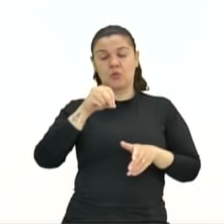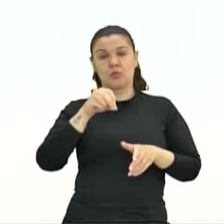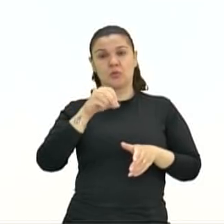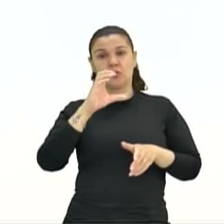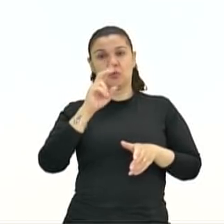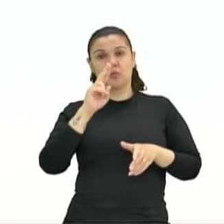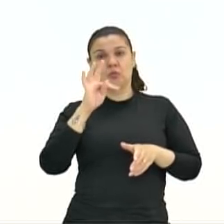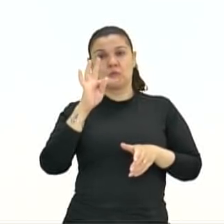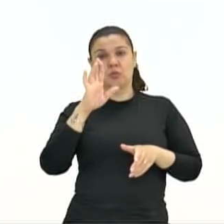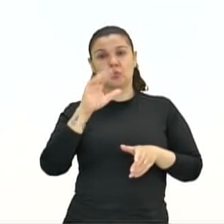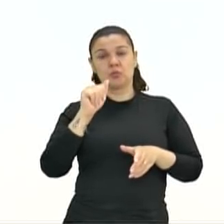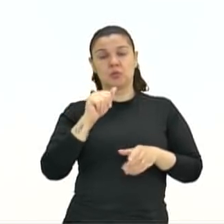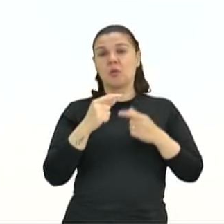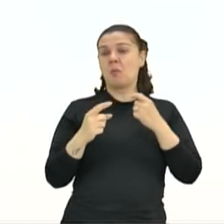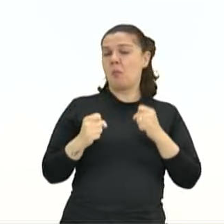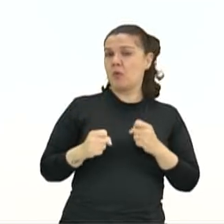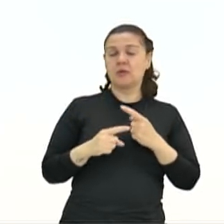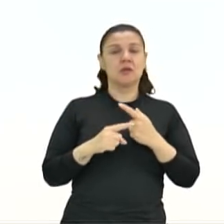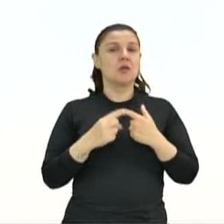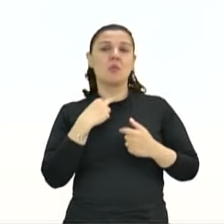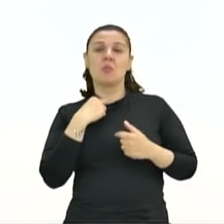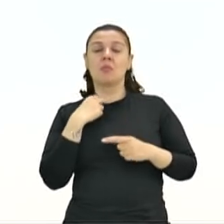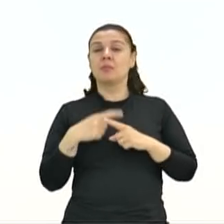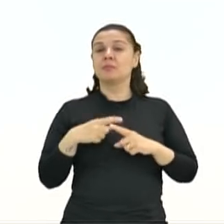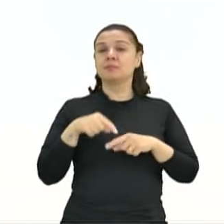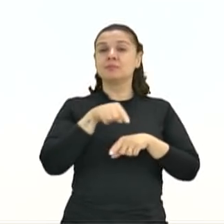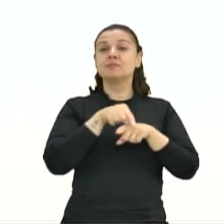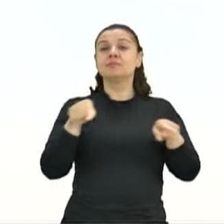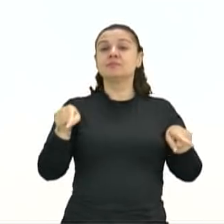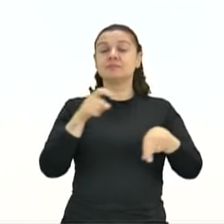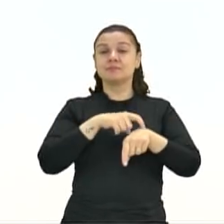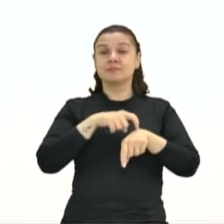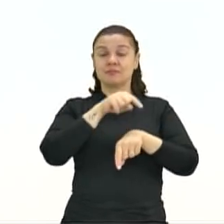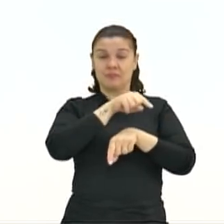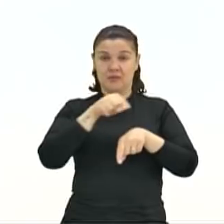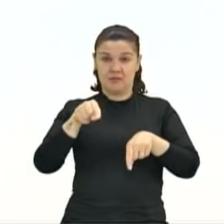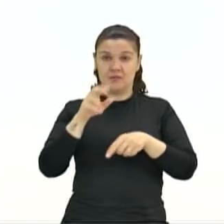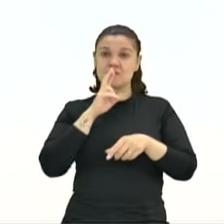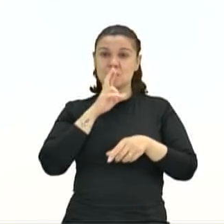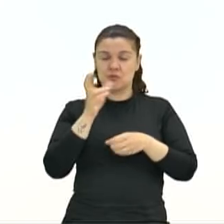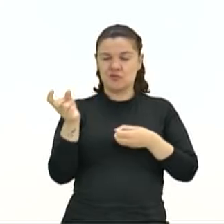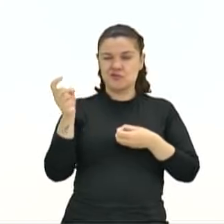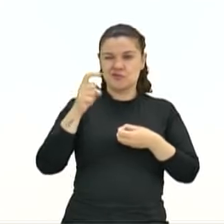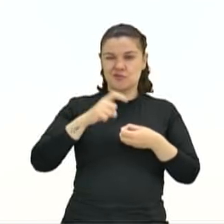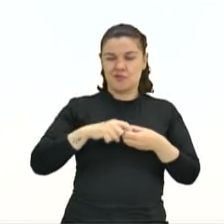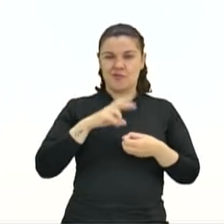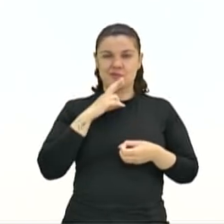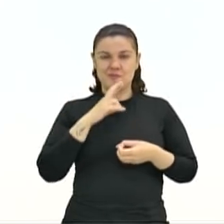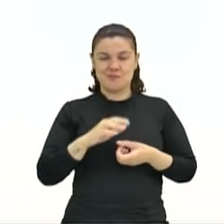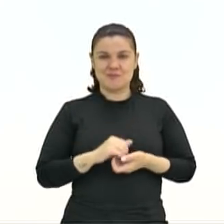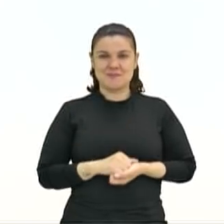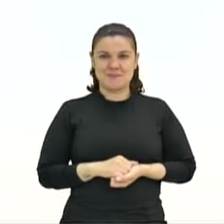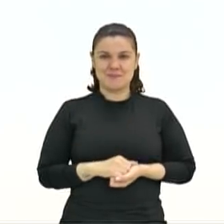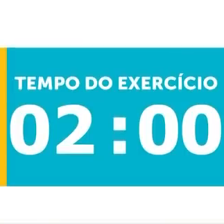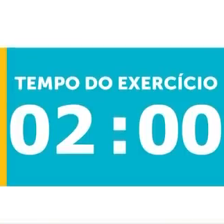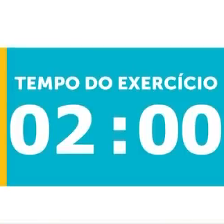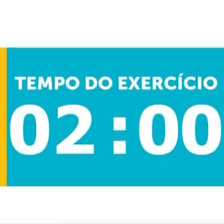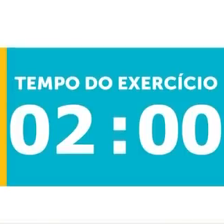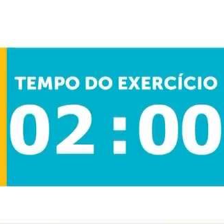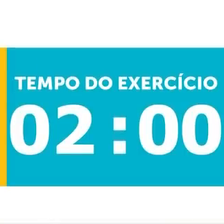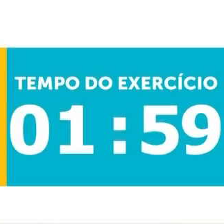pode ou não, por quê? Um tempinho aqui para vocês responderem e eu já volto com a resposta.